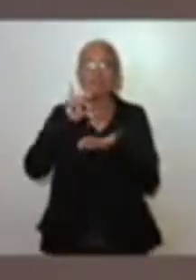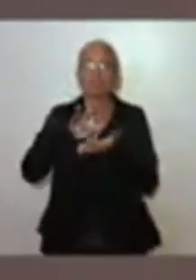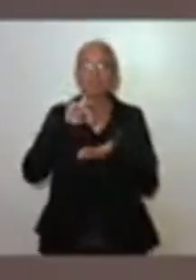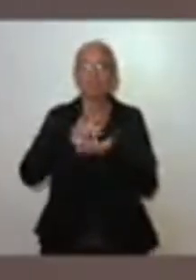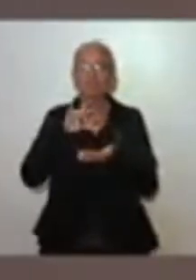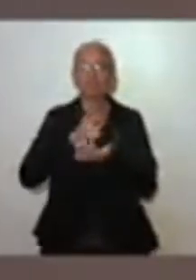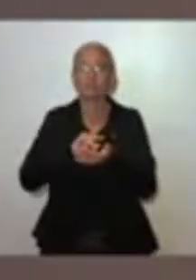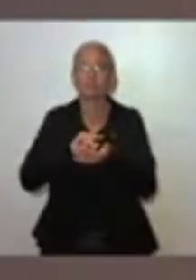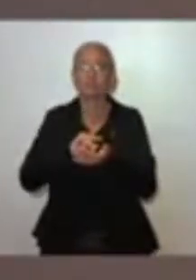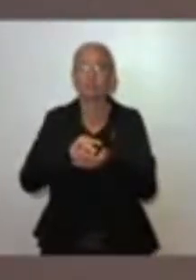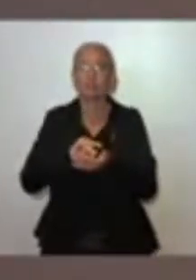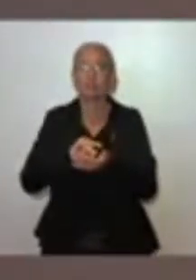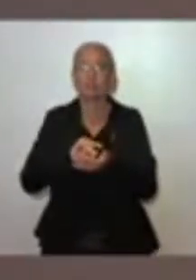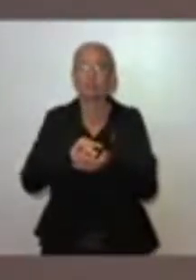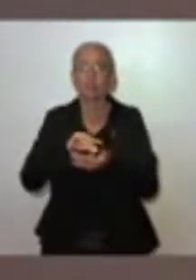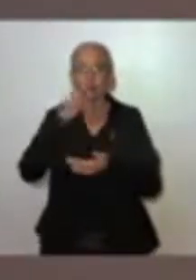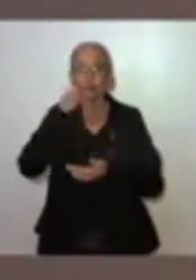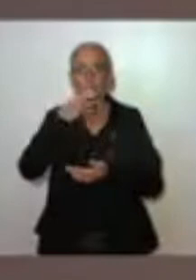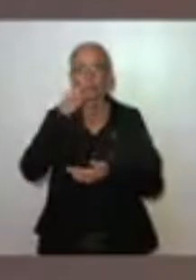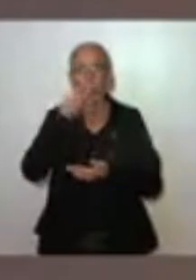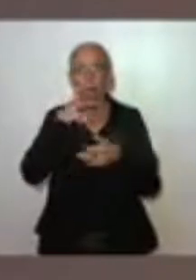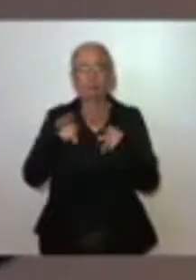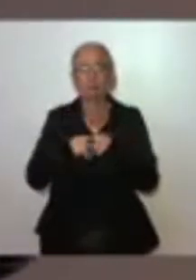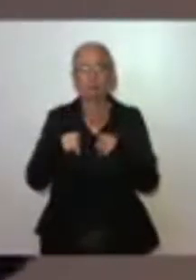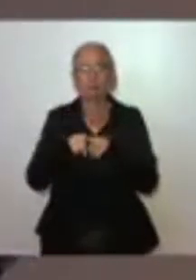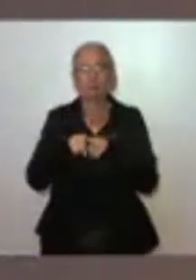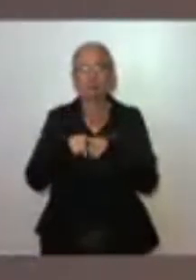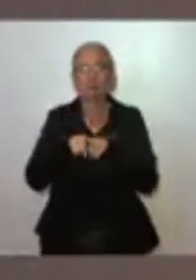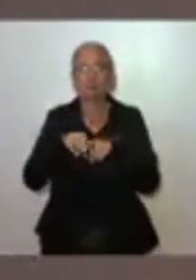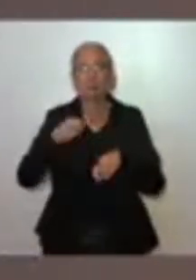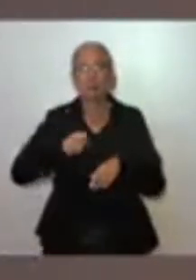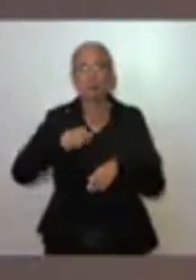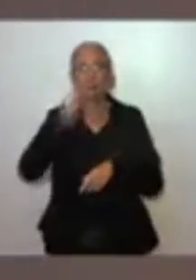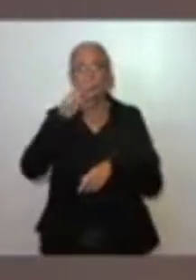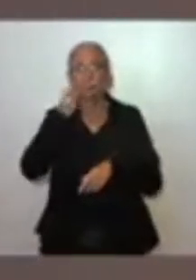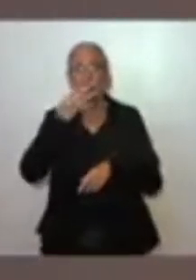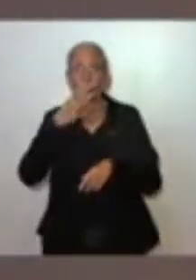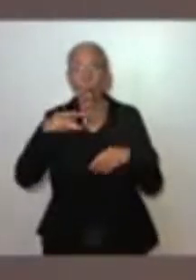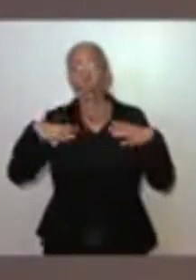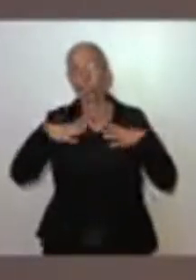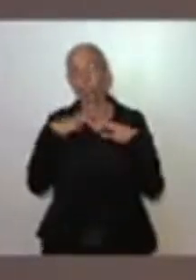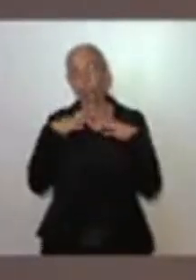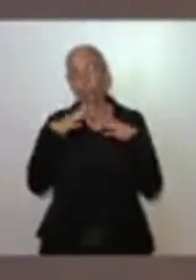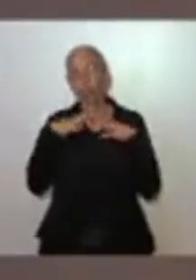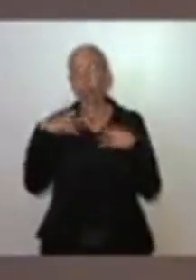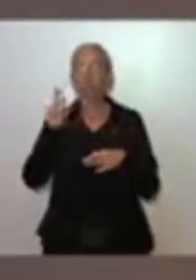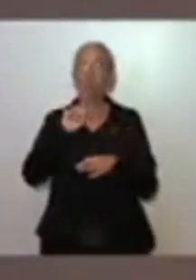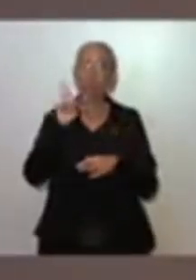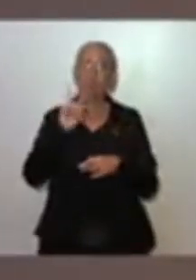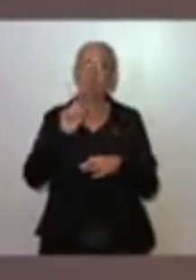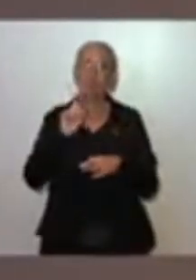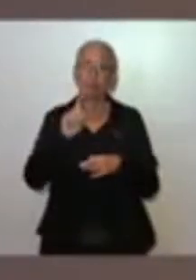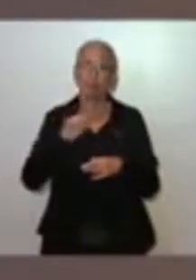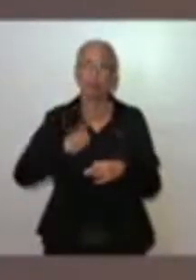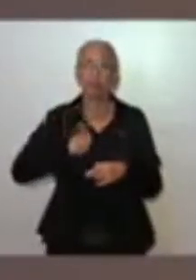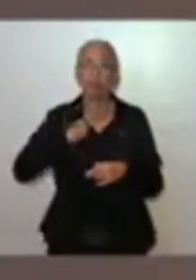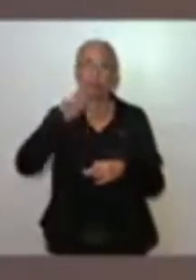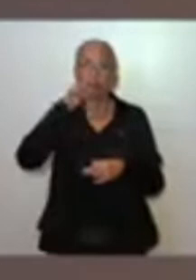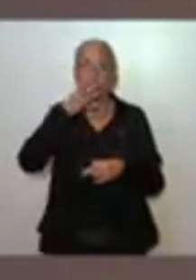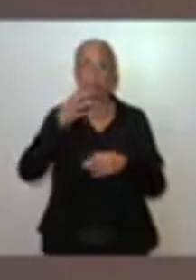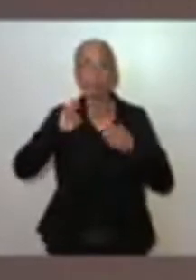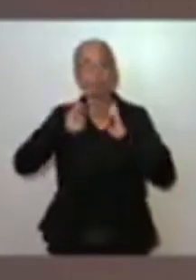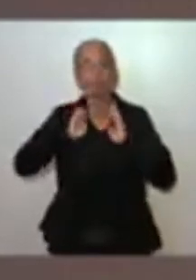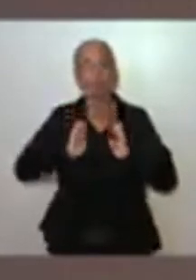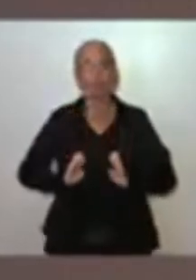também faz parte da vida boa é a vida boa não é uma vida à toa a vida boa é uma vida